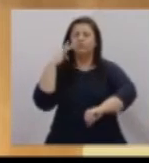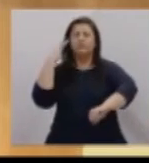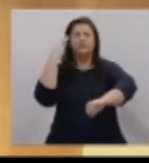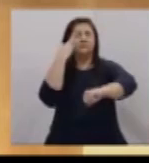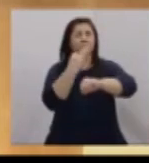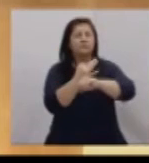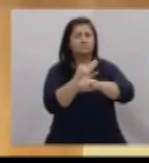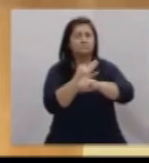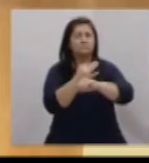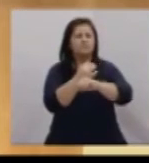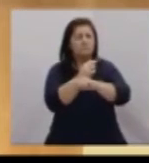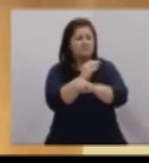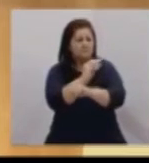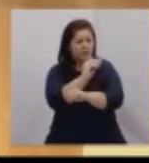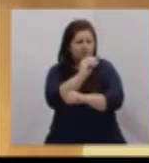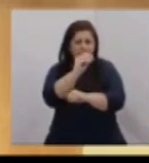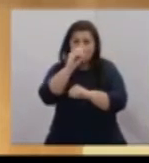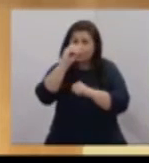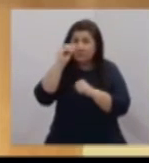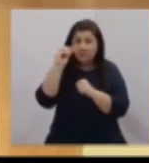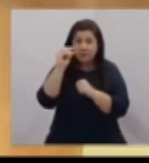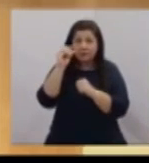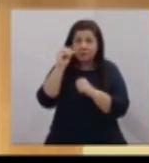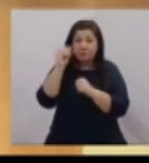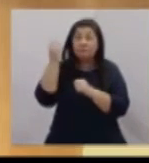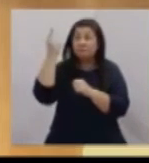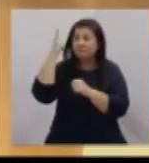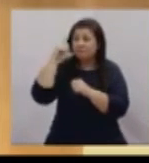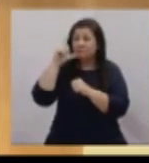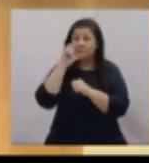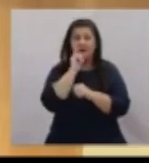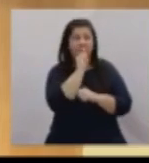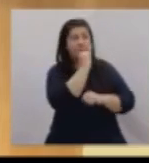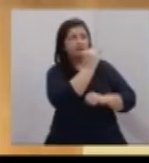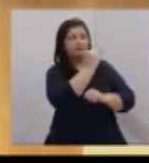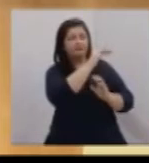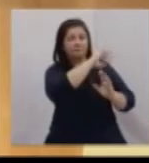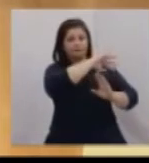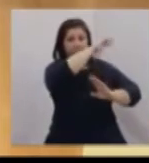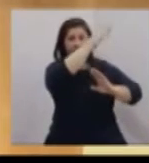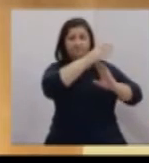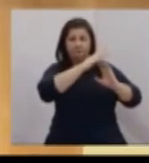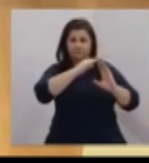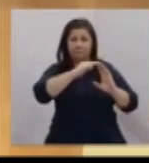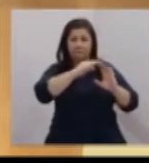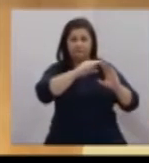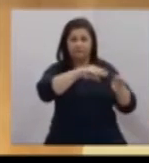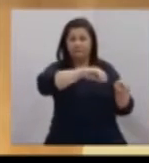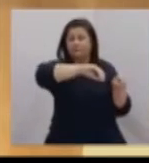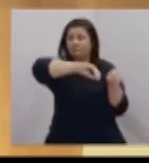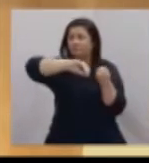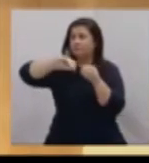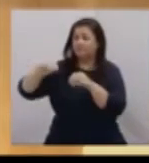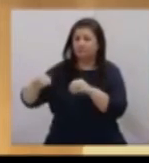um grão de mostarda, poderão dizer a este monte: vá daqui para lá,